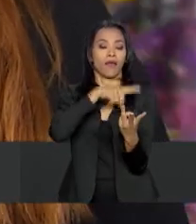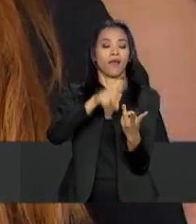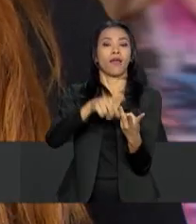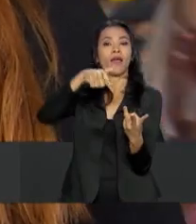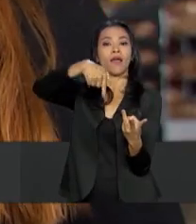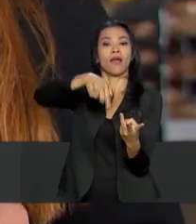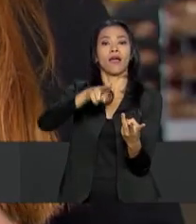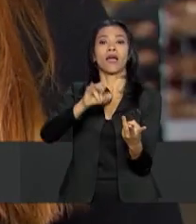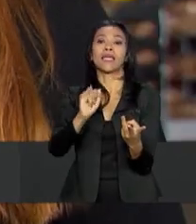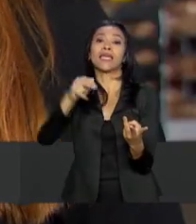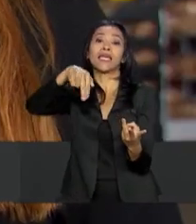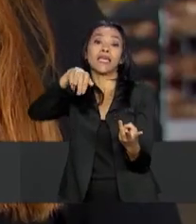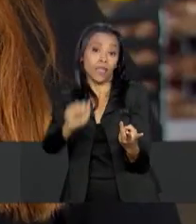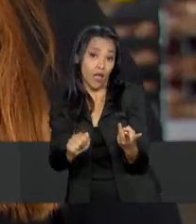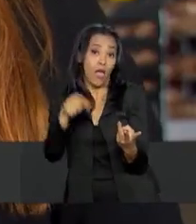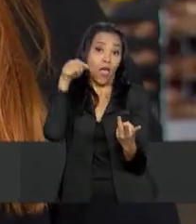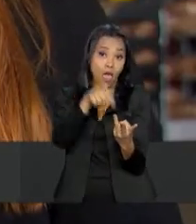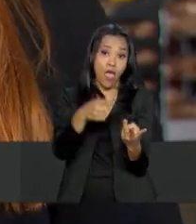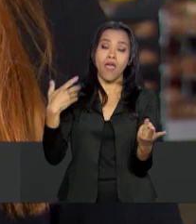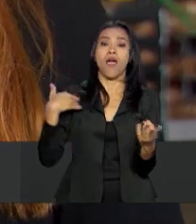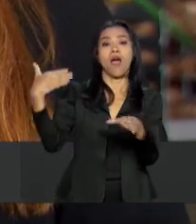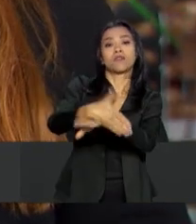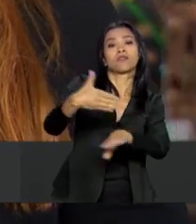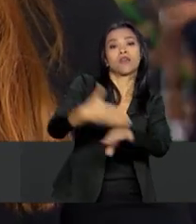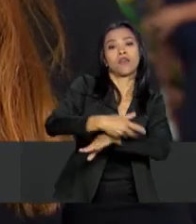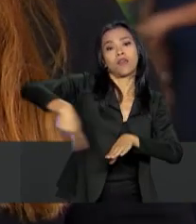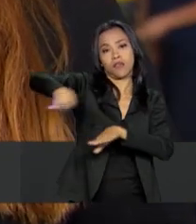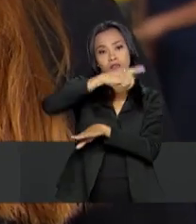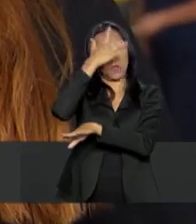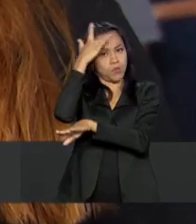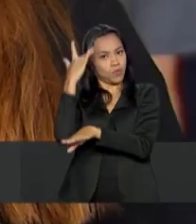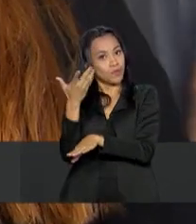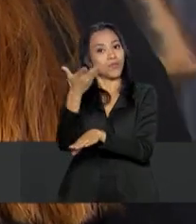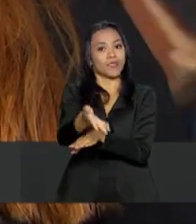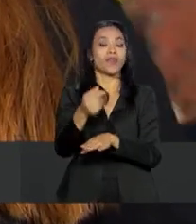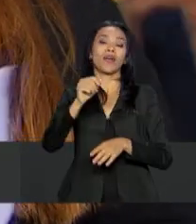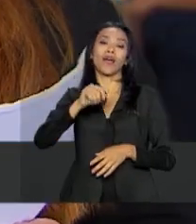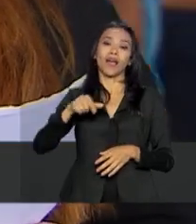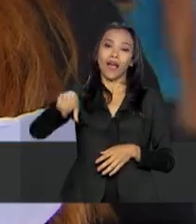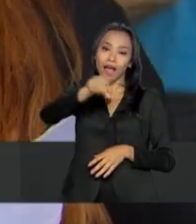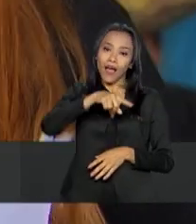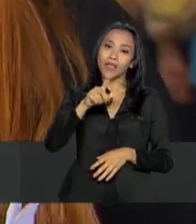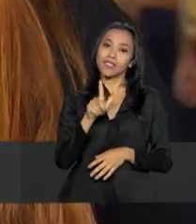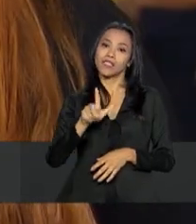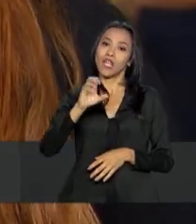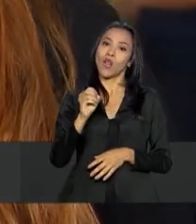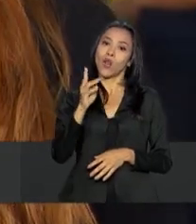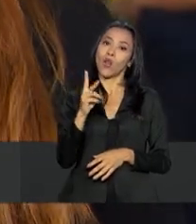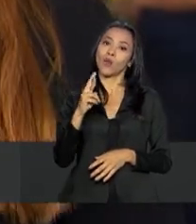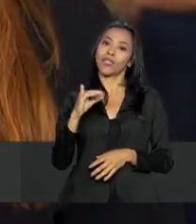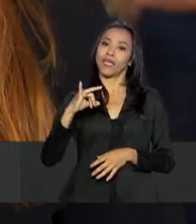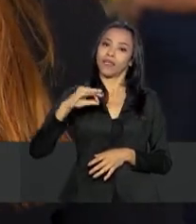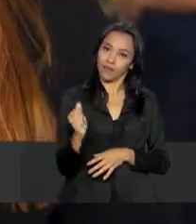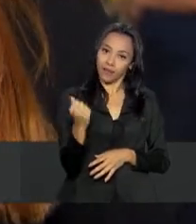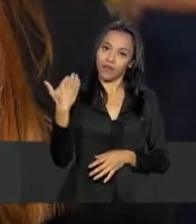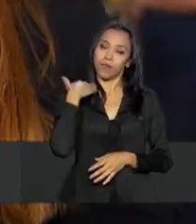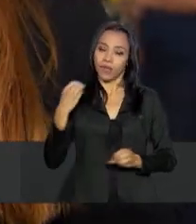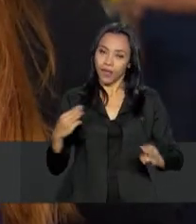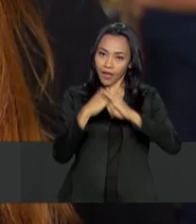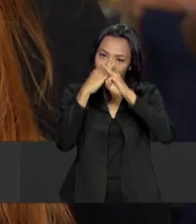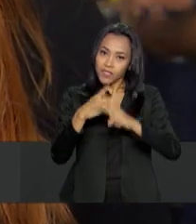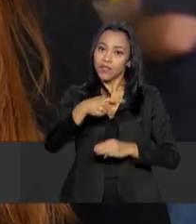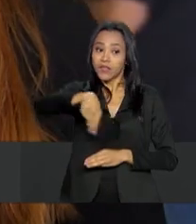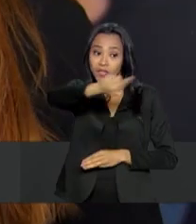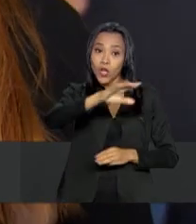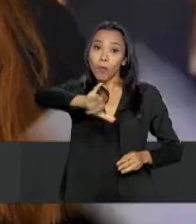Esse portal democratiza o acesso da população às loterias da Caixa e dando maior comodidade ao apostador, que